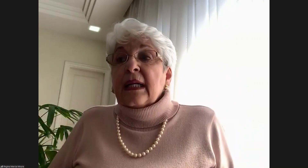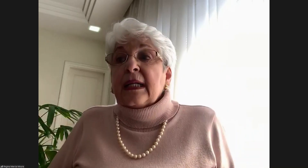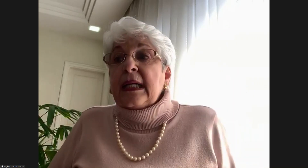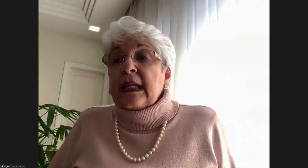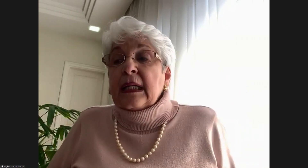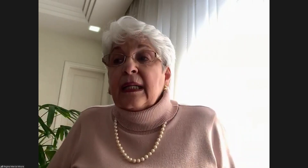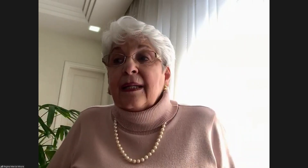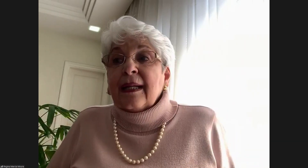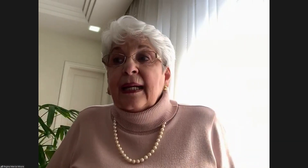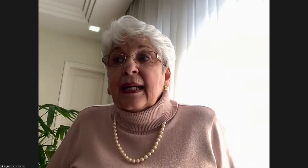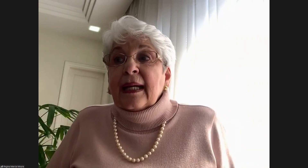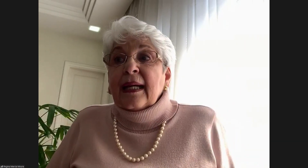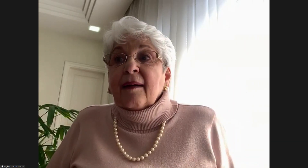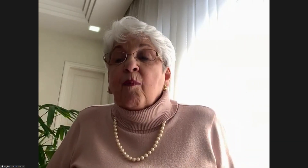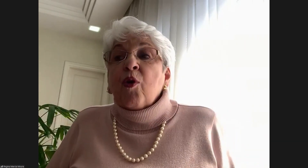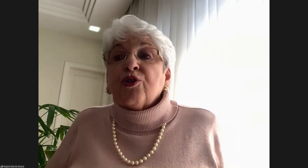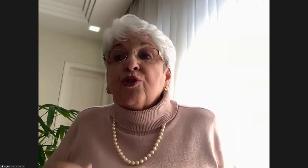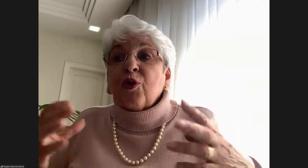que